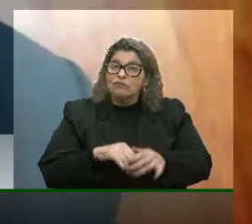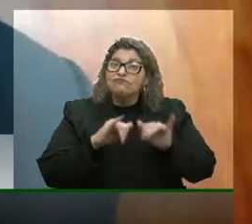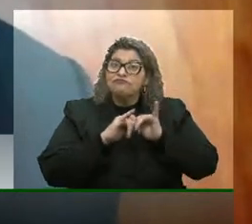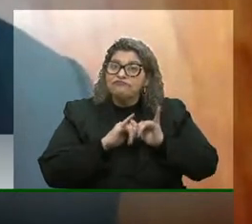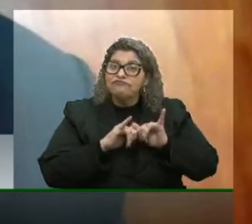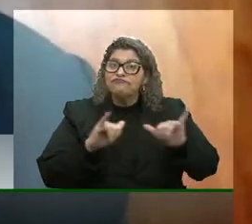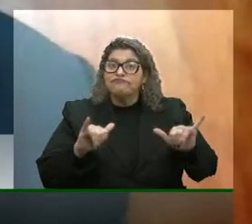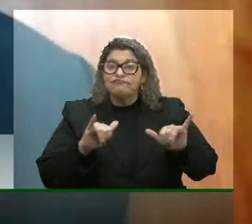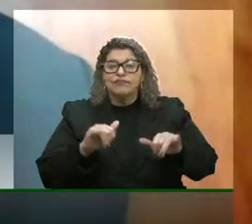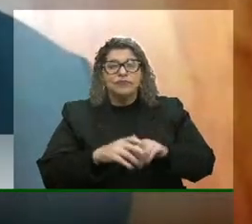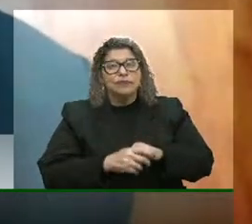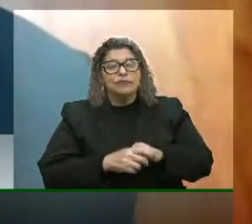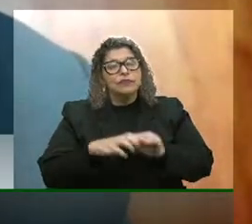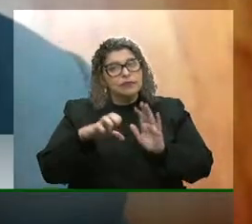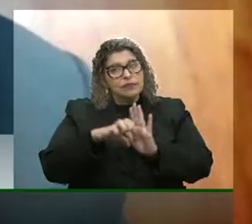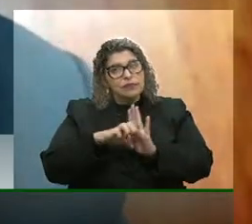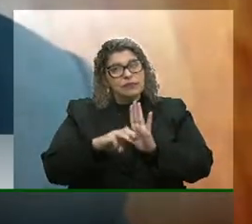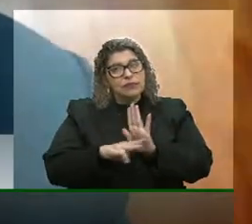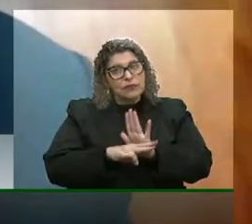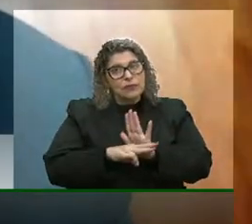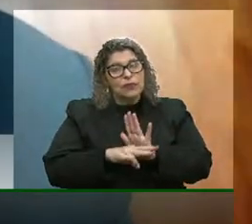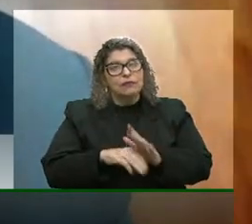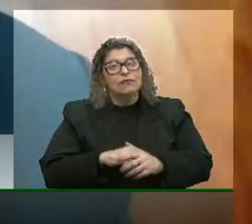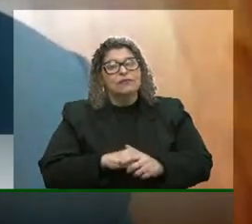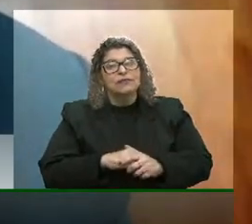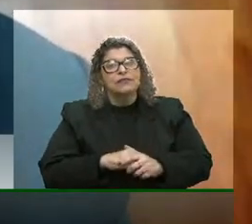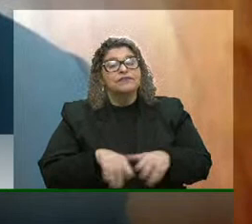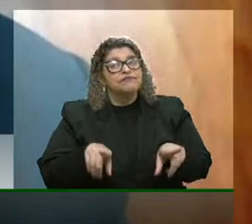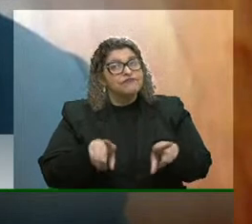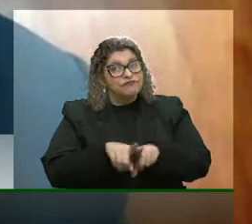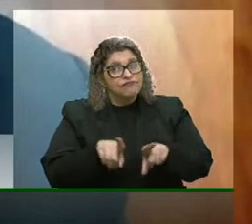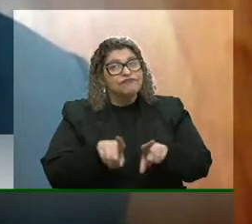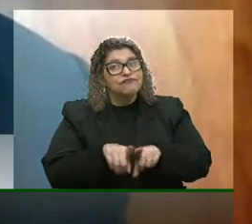eu tinha aqui uma emenda que também